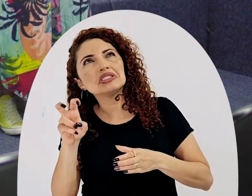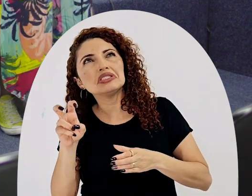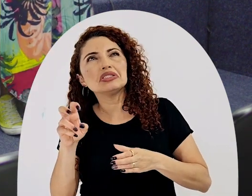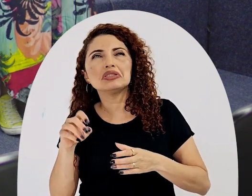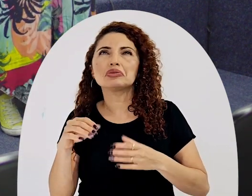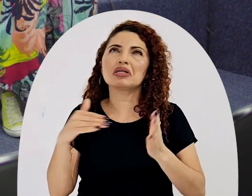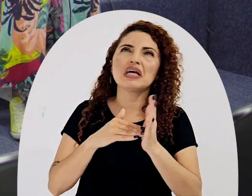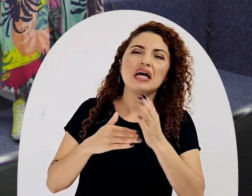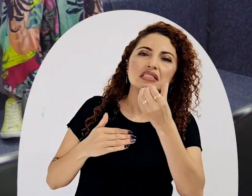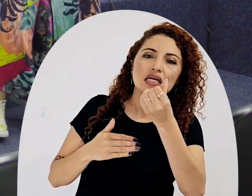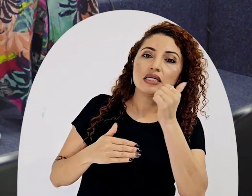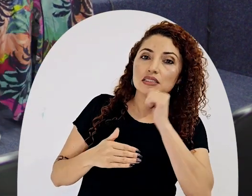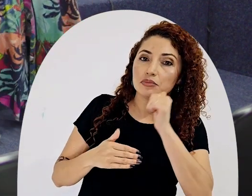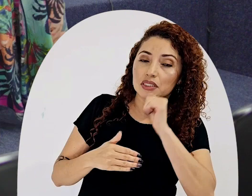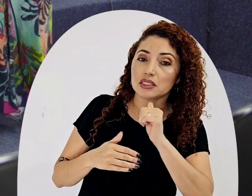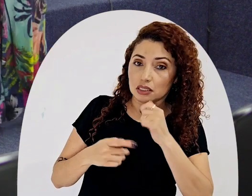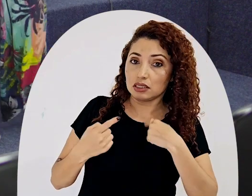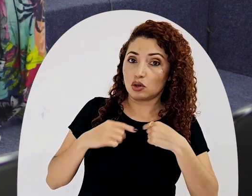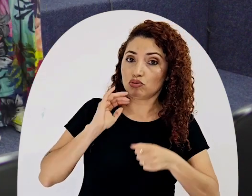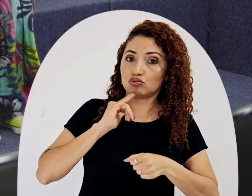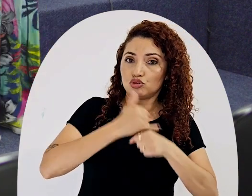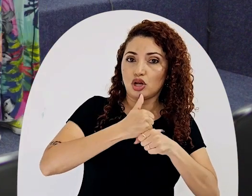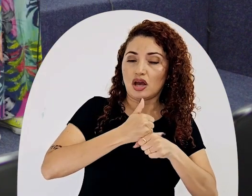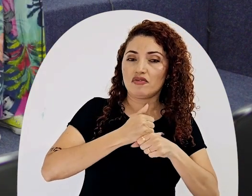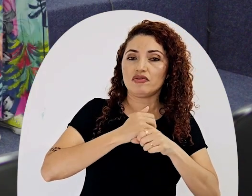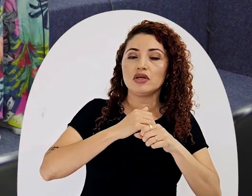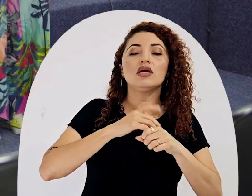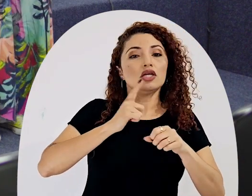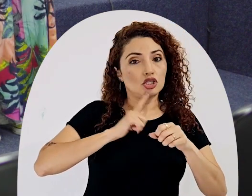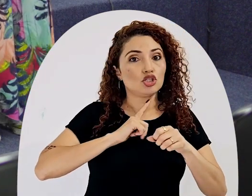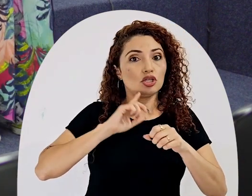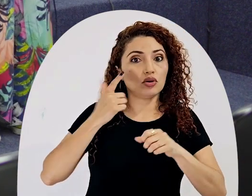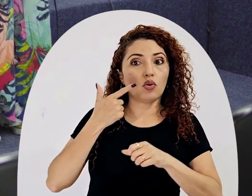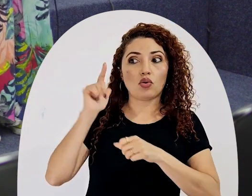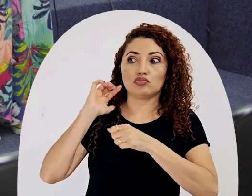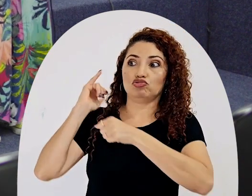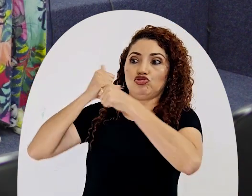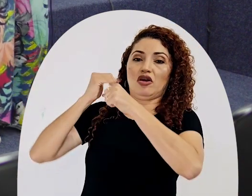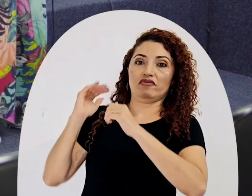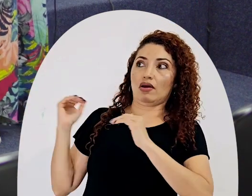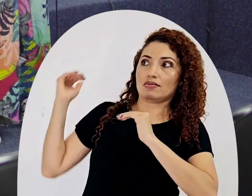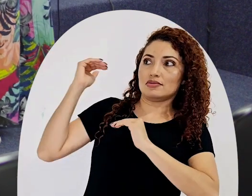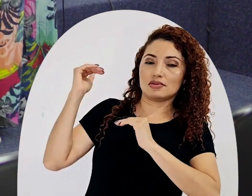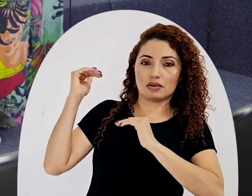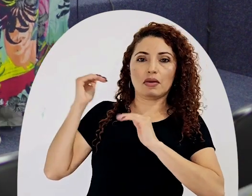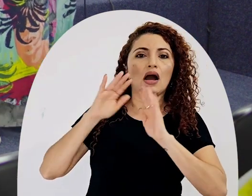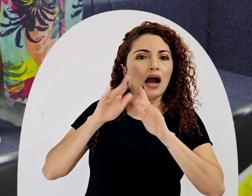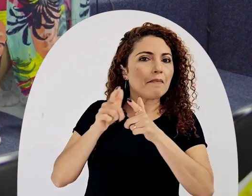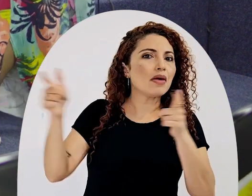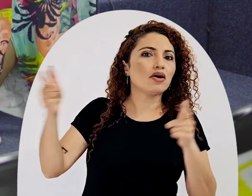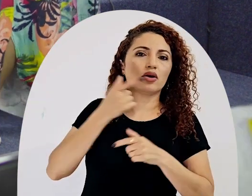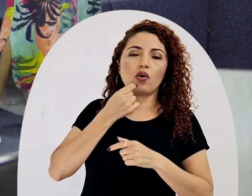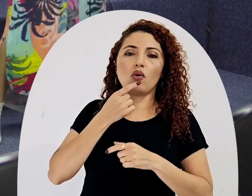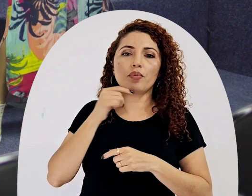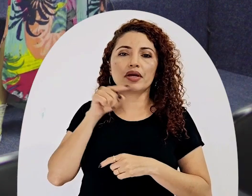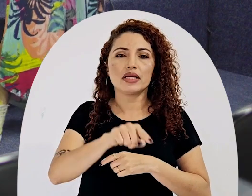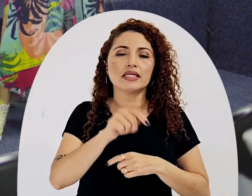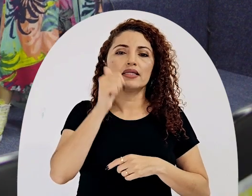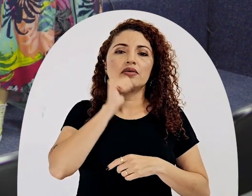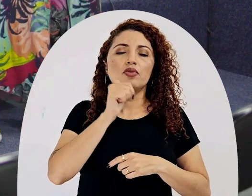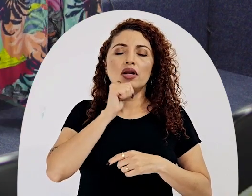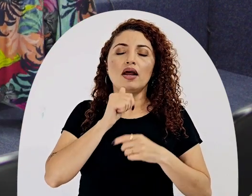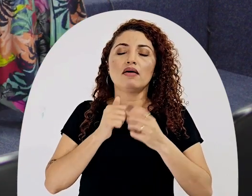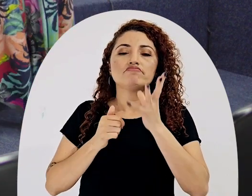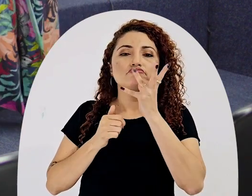de gestão, mas tinha um superintendente, mas a maioria da estrutura eram de homens. E ela demorou 3 dias